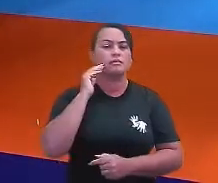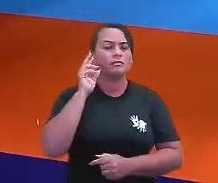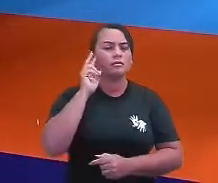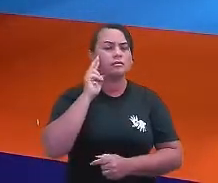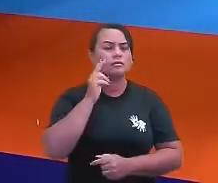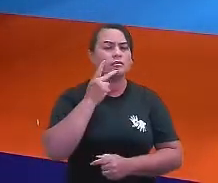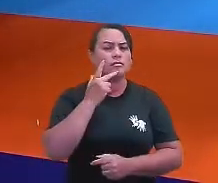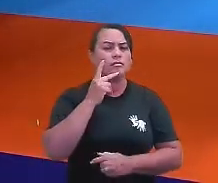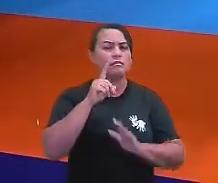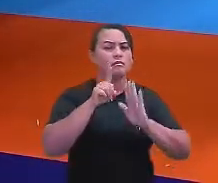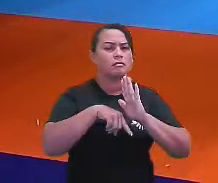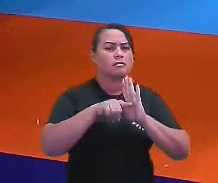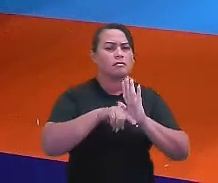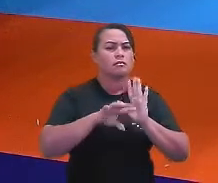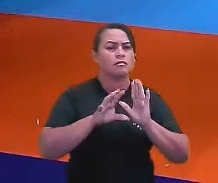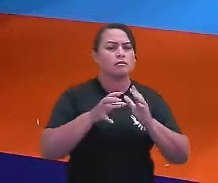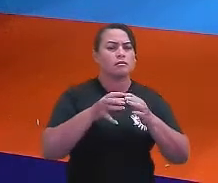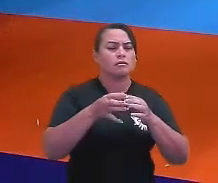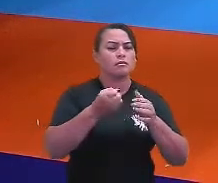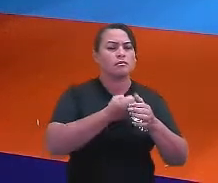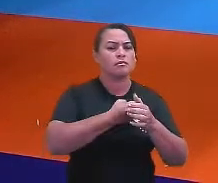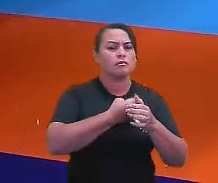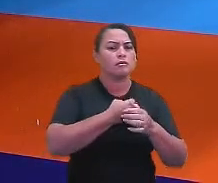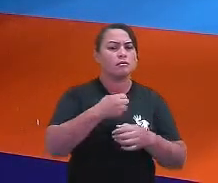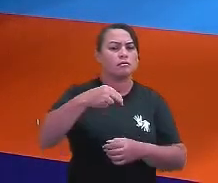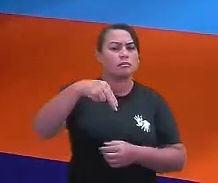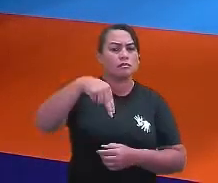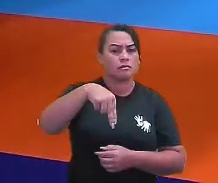dos números naturais, um número